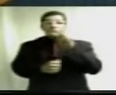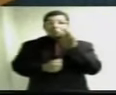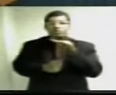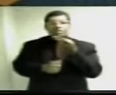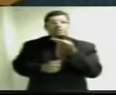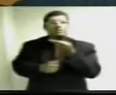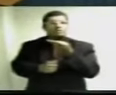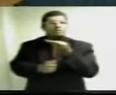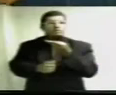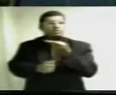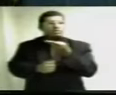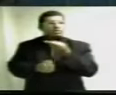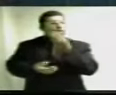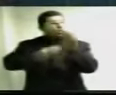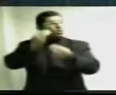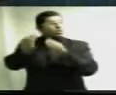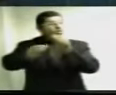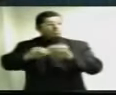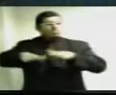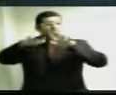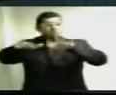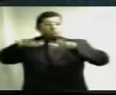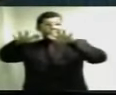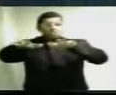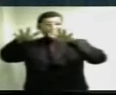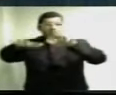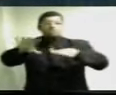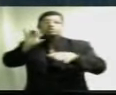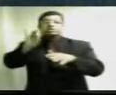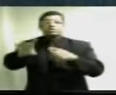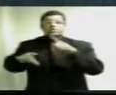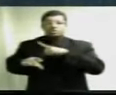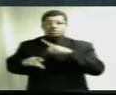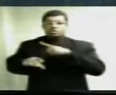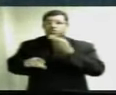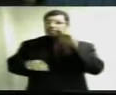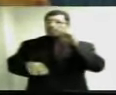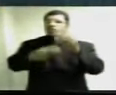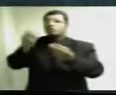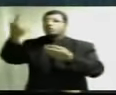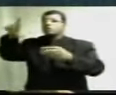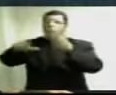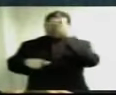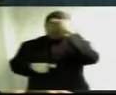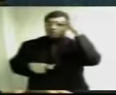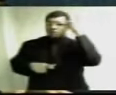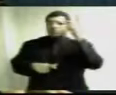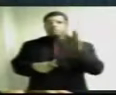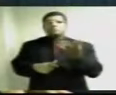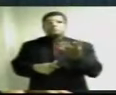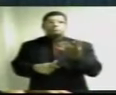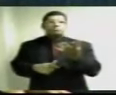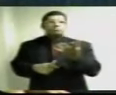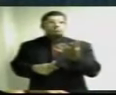fala como se as manifestações só tivessem a ver com os outros.